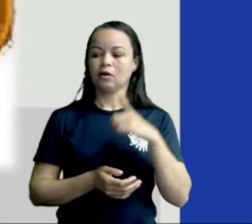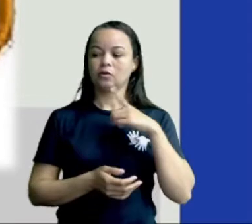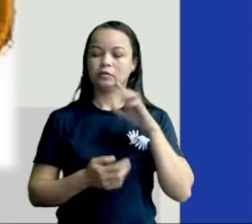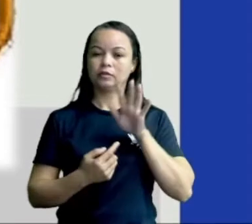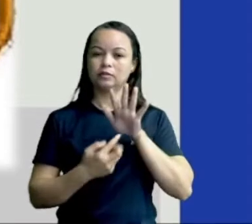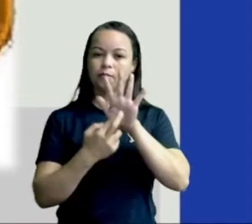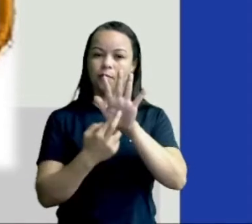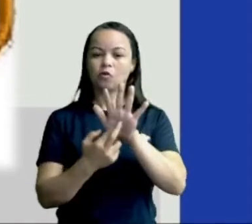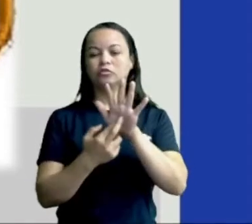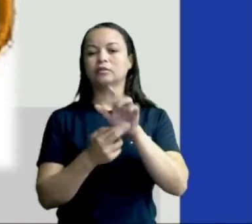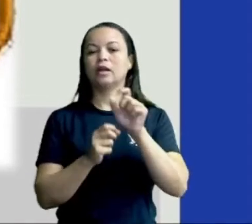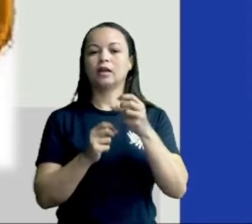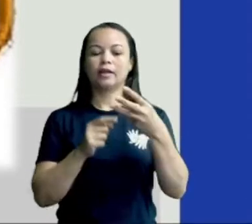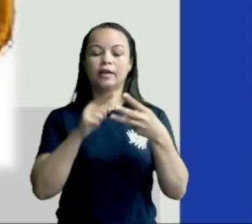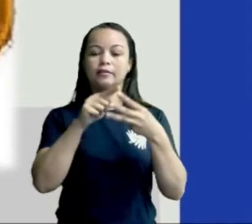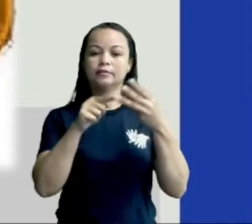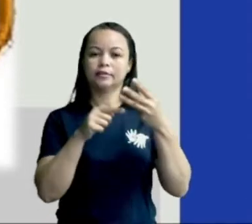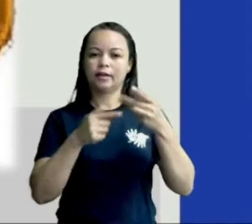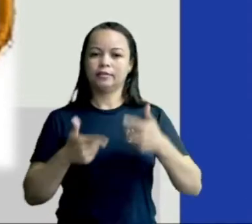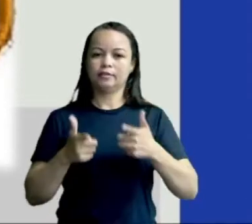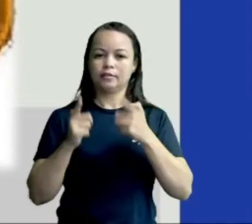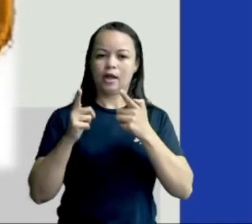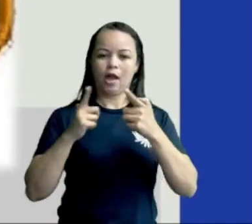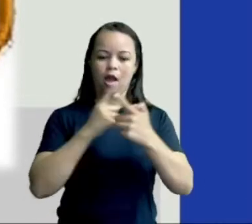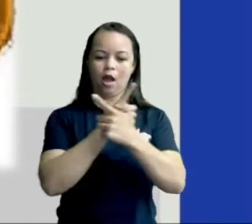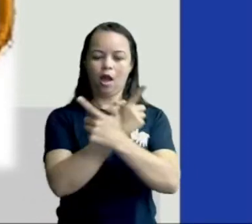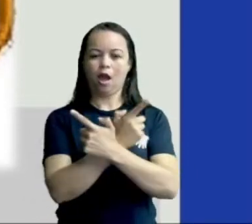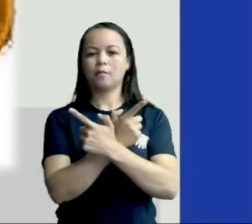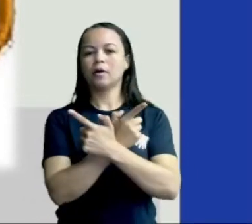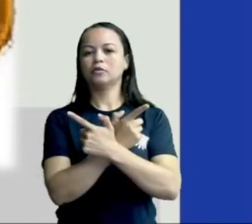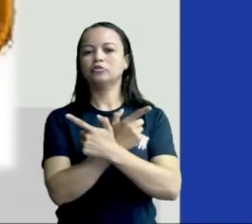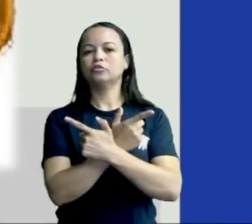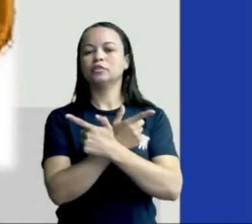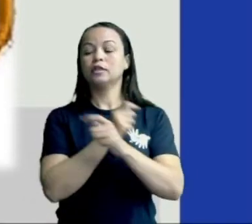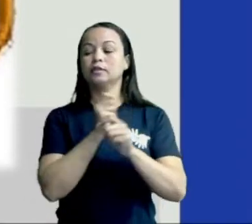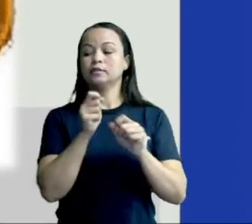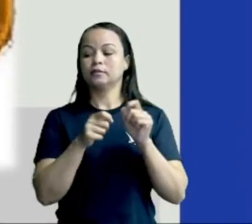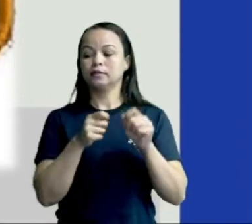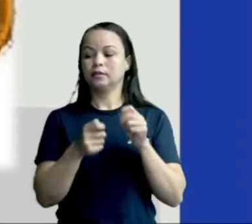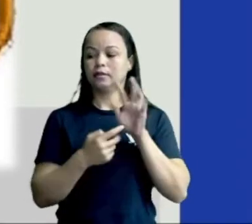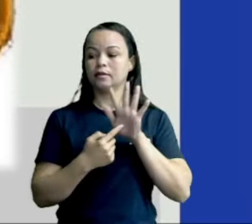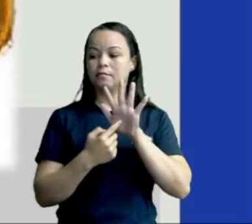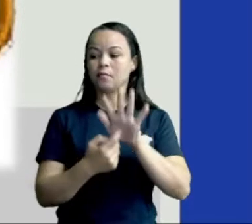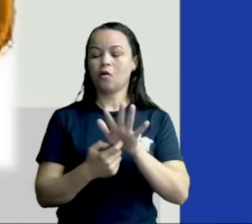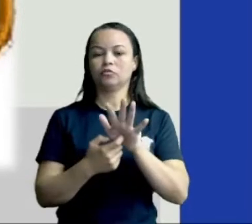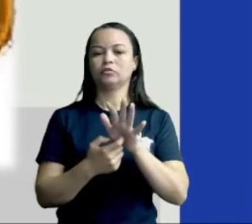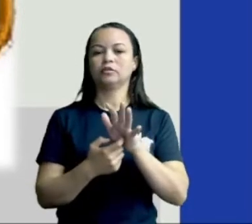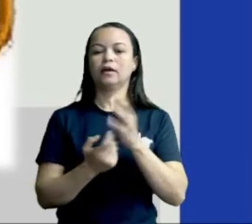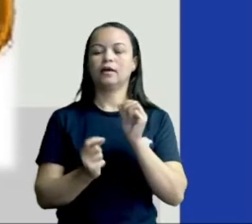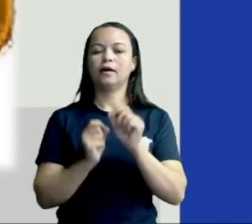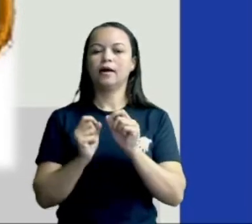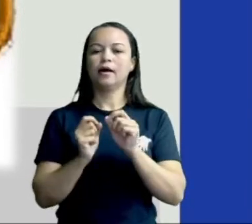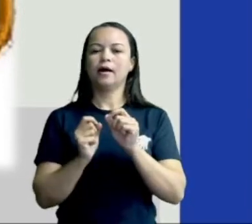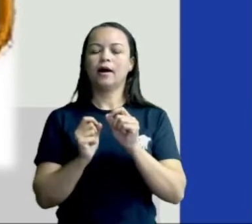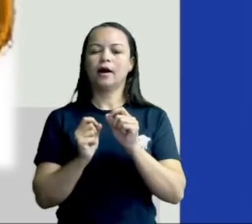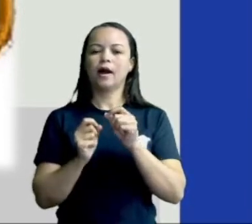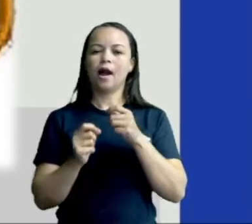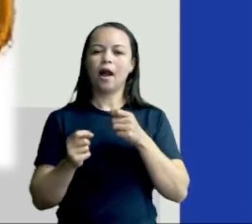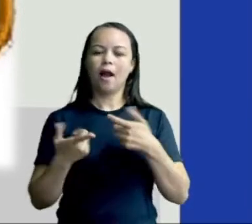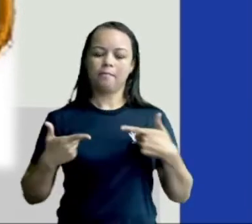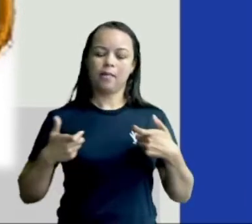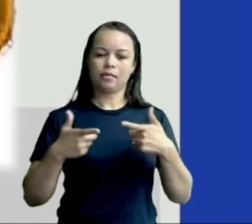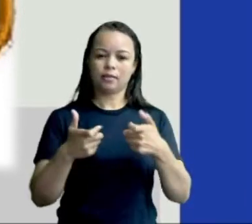armas. Simbolizam e homenageiam a união de três raças na Batalha das Tabocas. Henrique Dias,